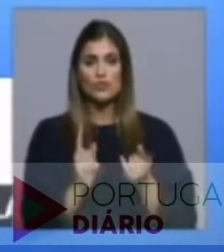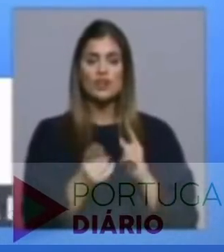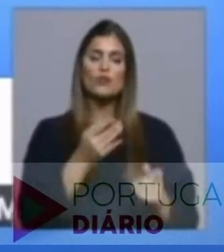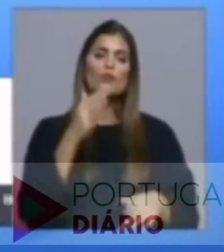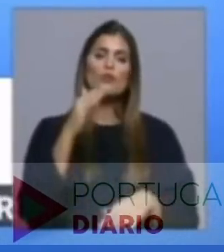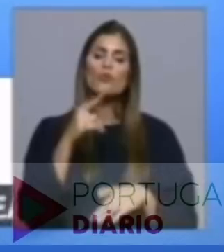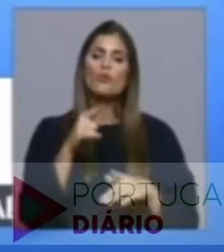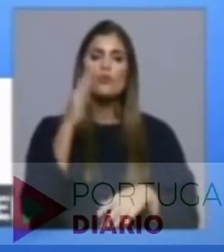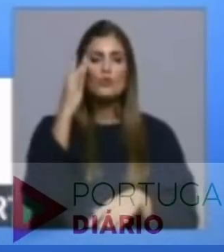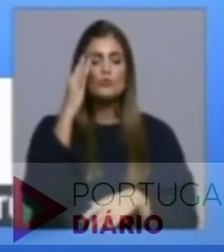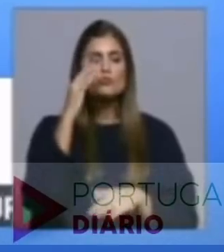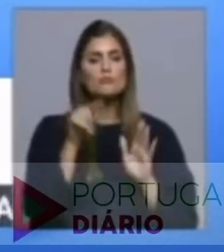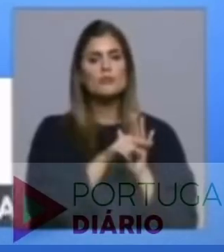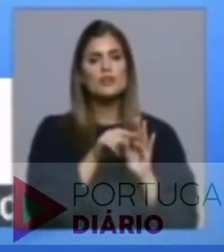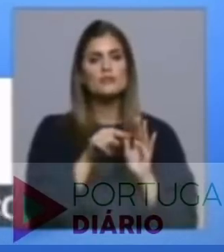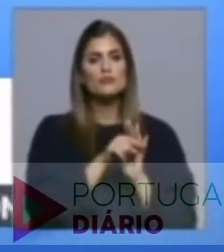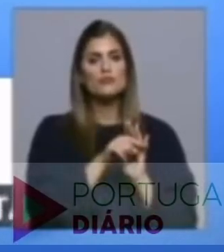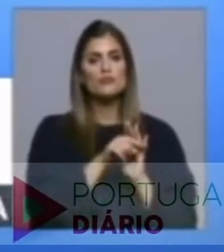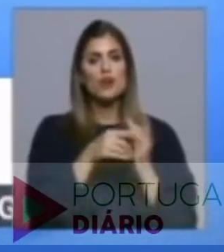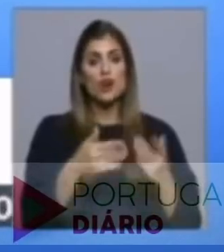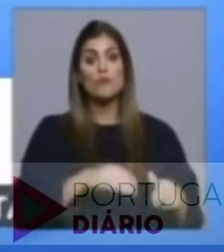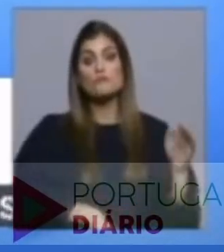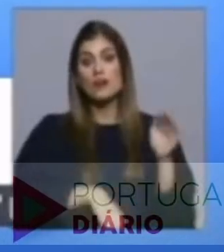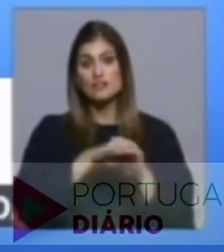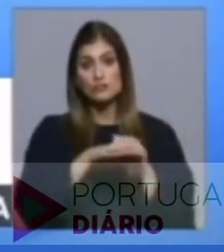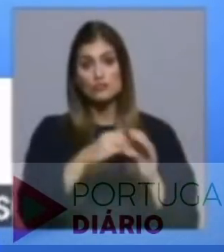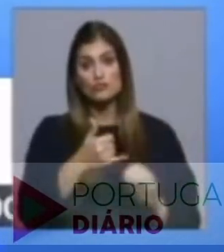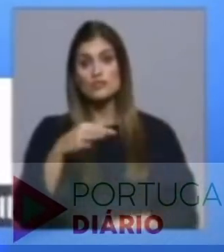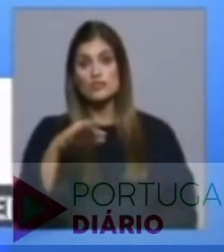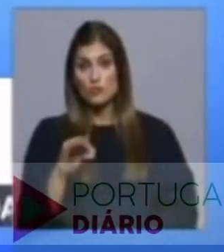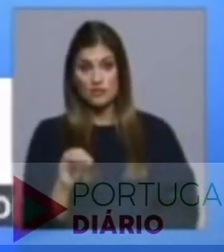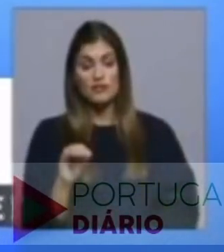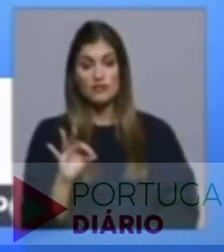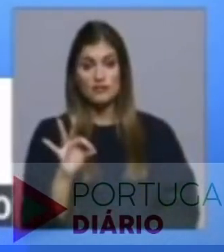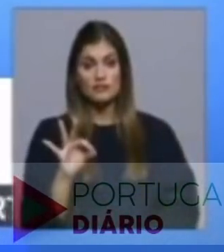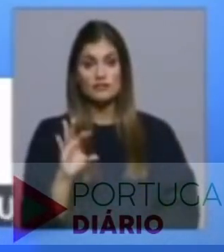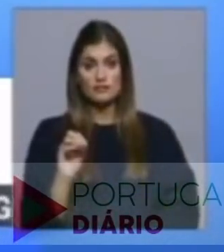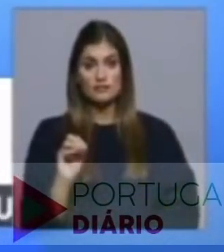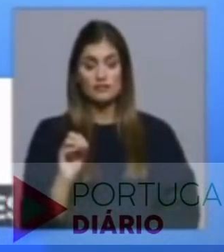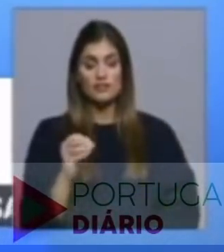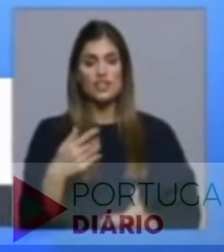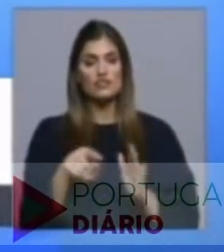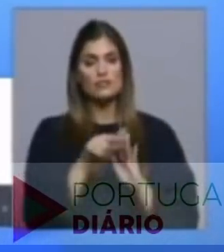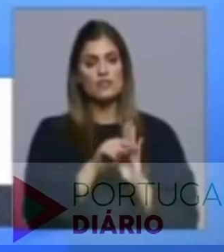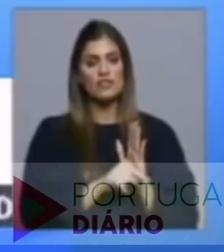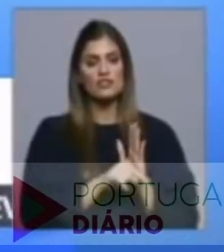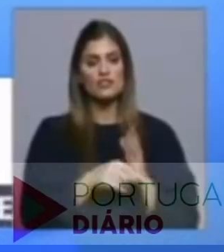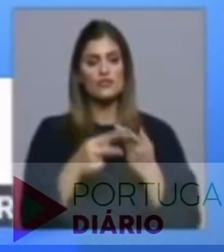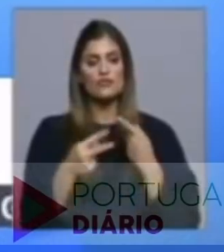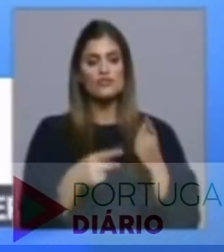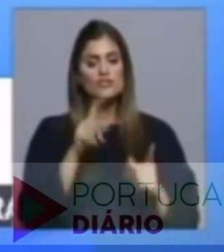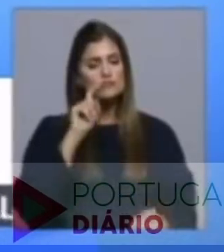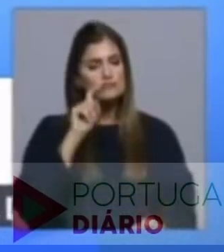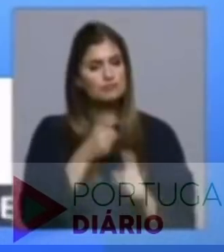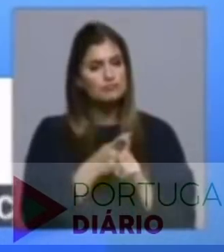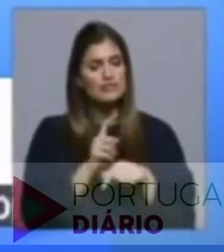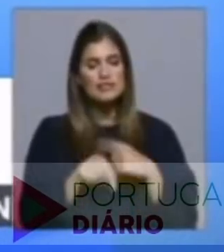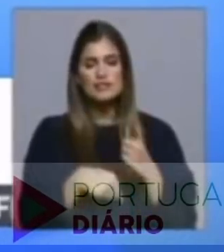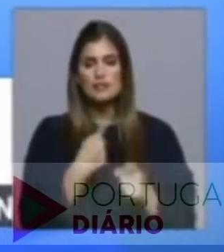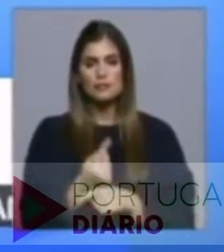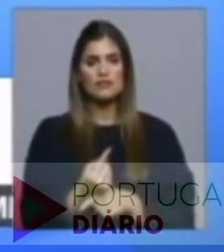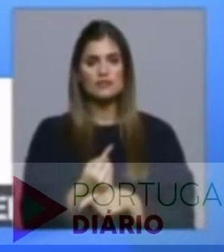limite mínimo é agora o limite máximo, dos 240, e as medidas terão que ser revistas sempre